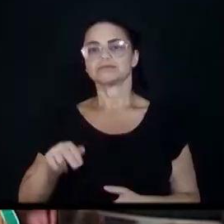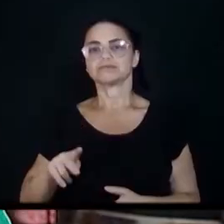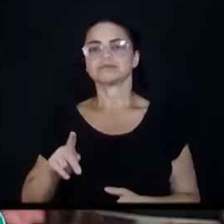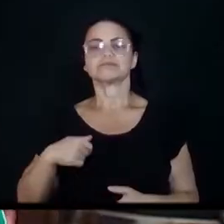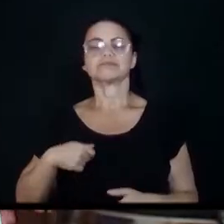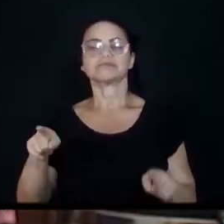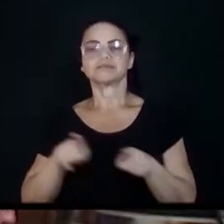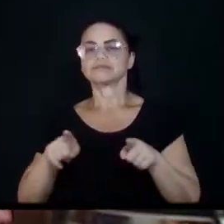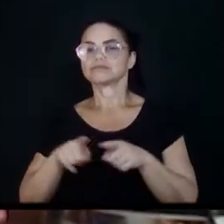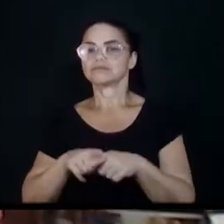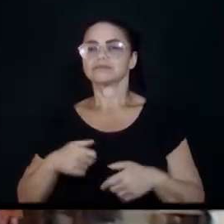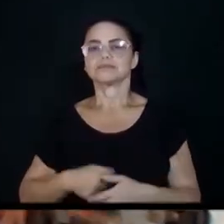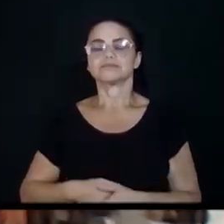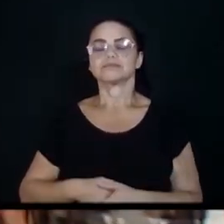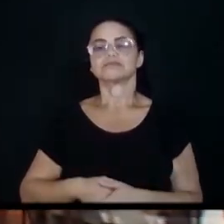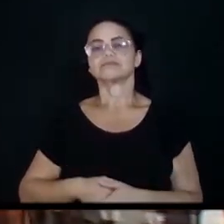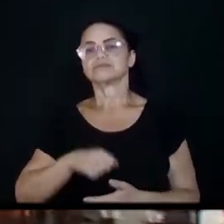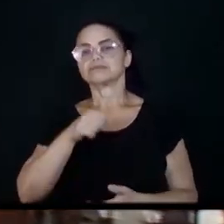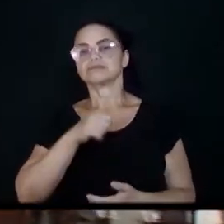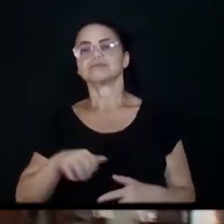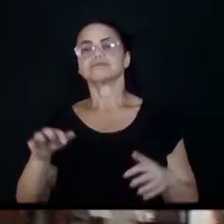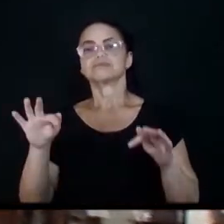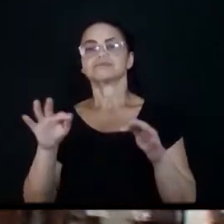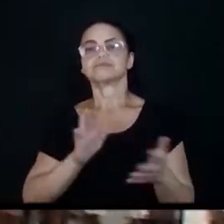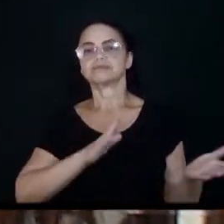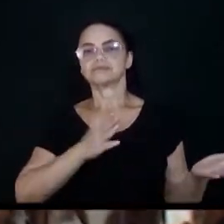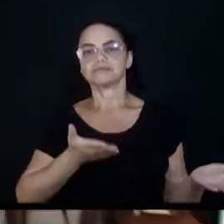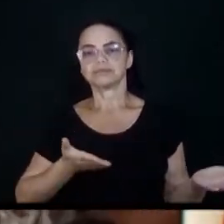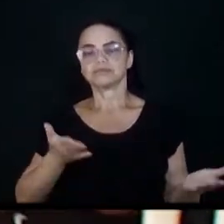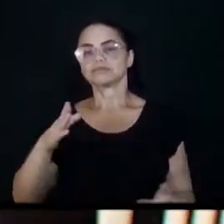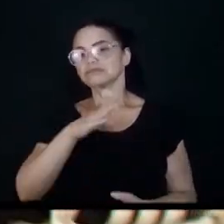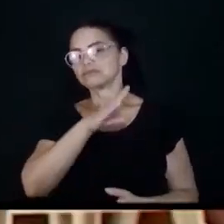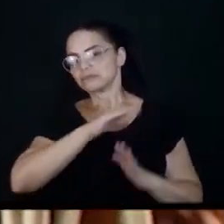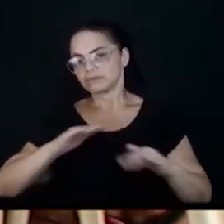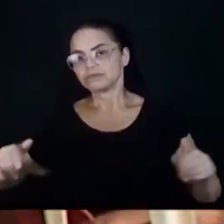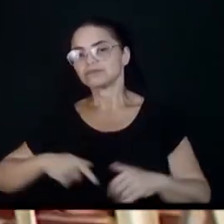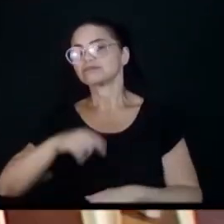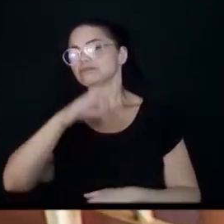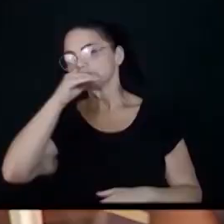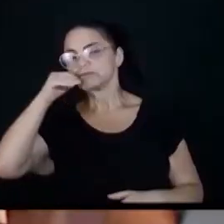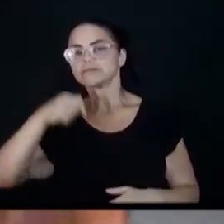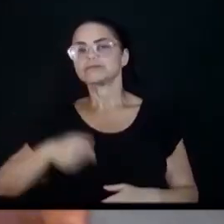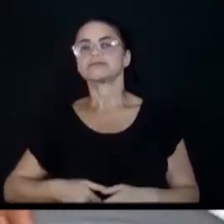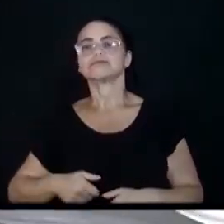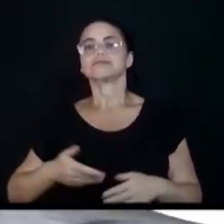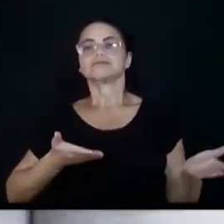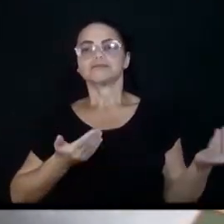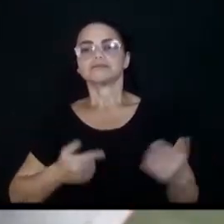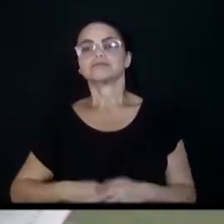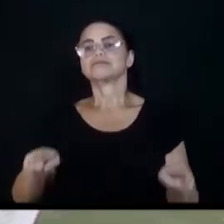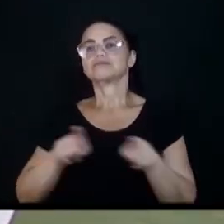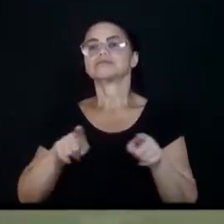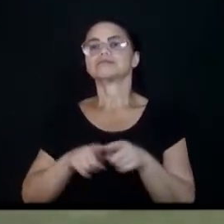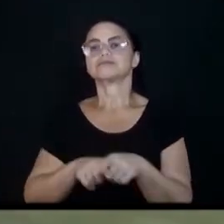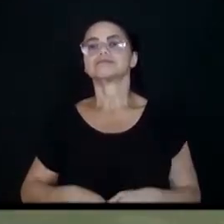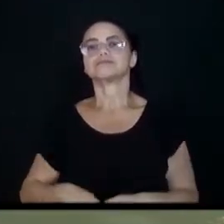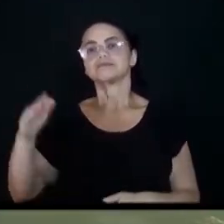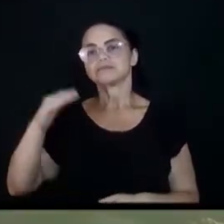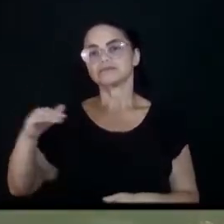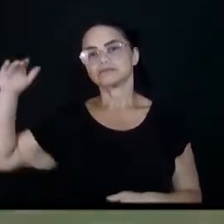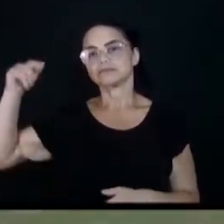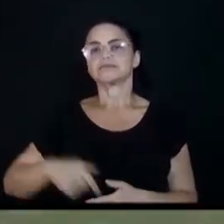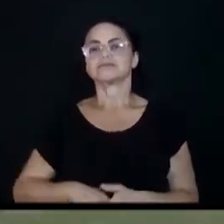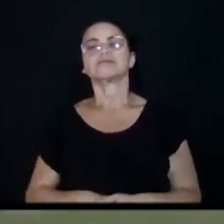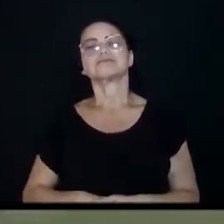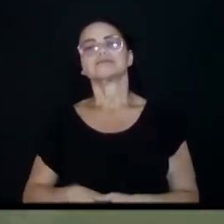crianças, jovens, adolescentes que participam das atividades, mas também os adultos, viu? Olha só, a